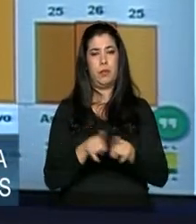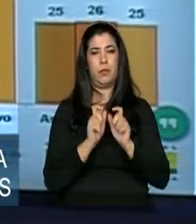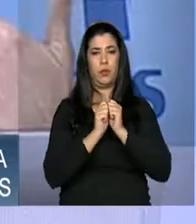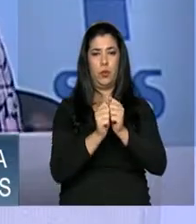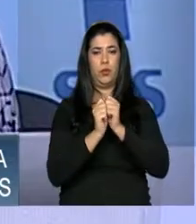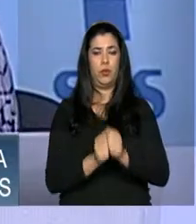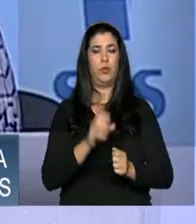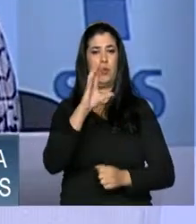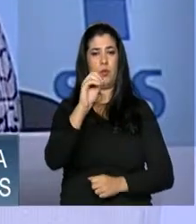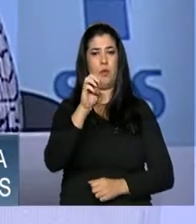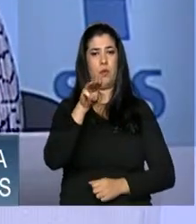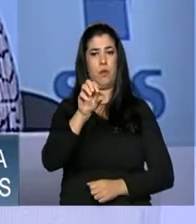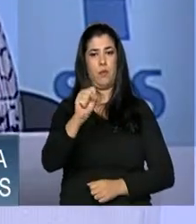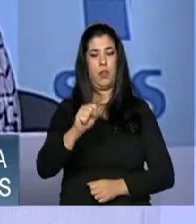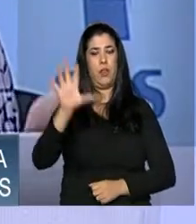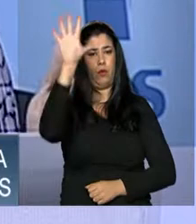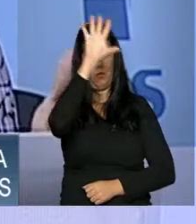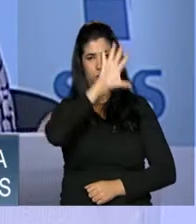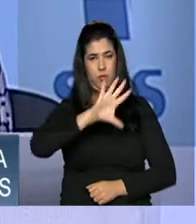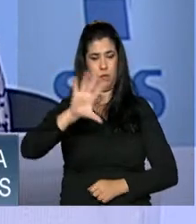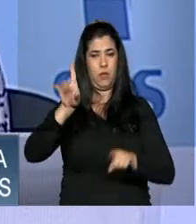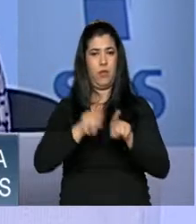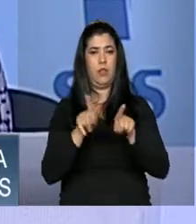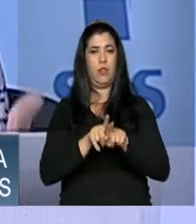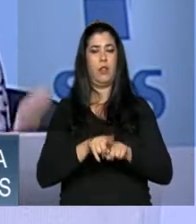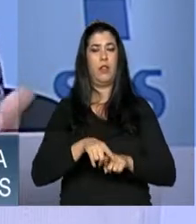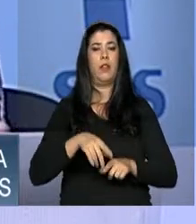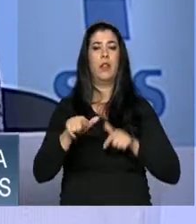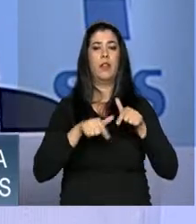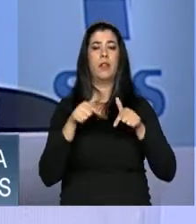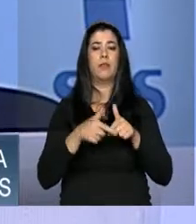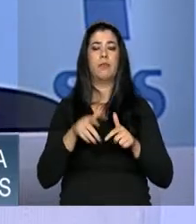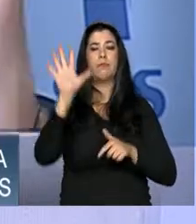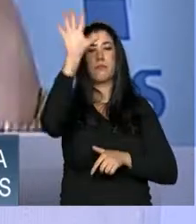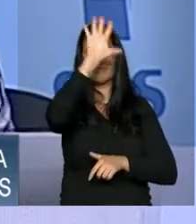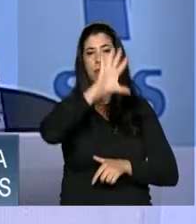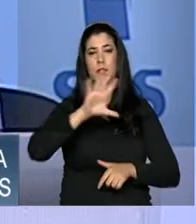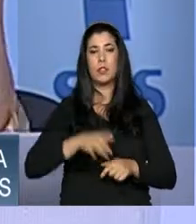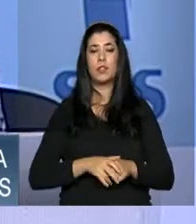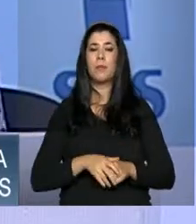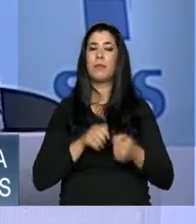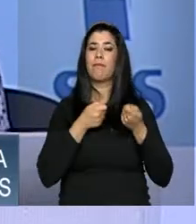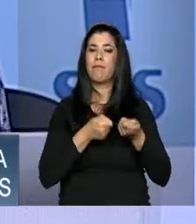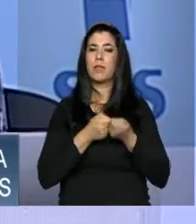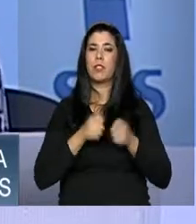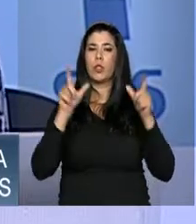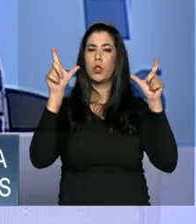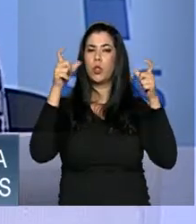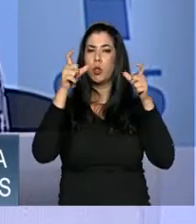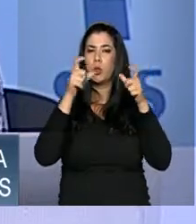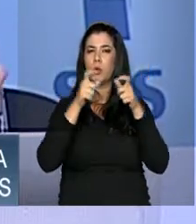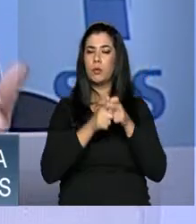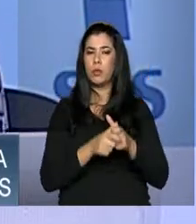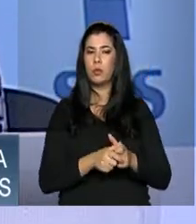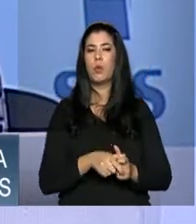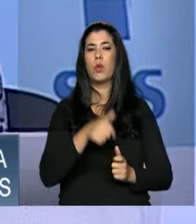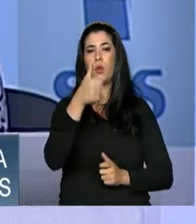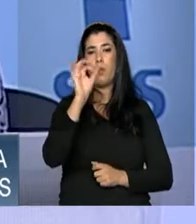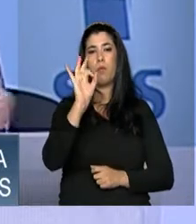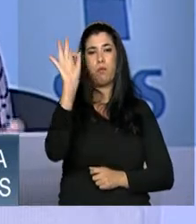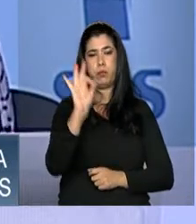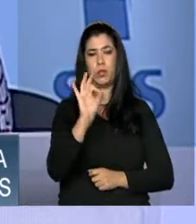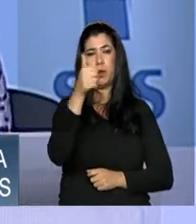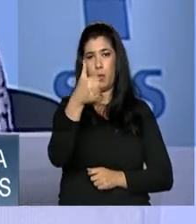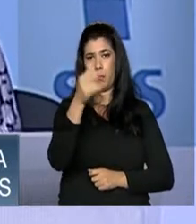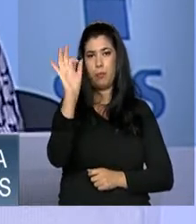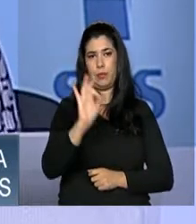com a OMS no plano global e no plano nacional de reduzir essa frequência em 10% em uma década.